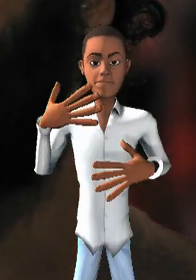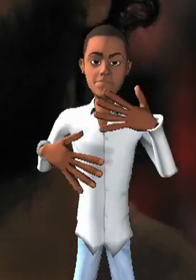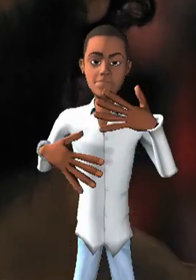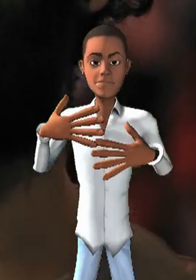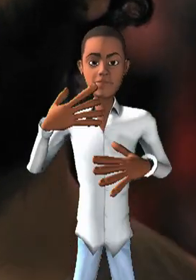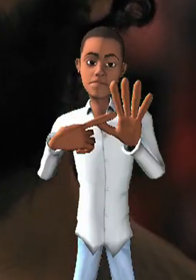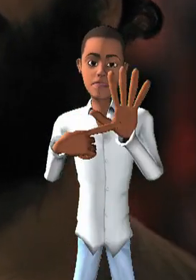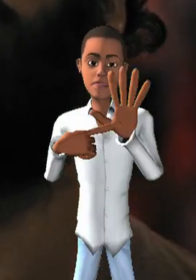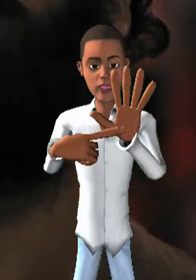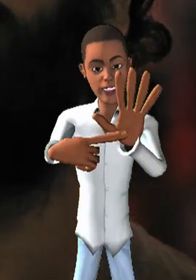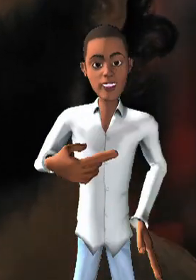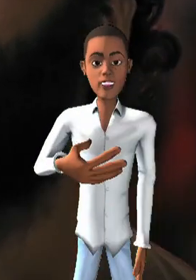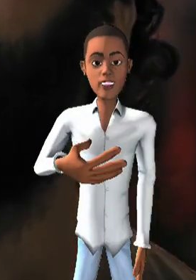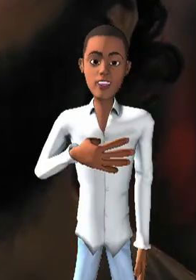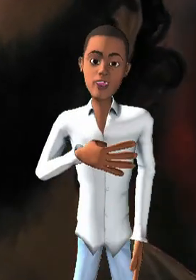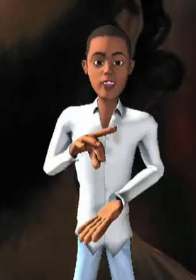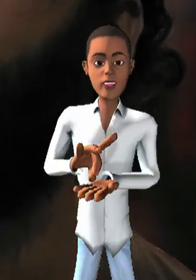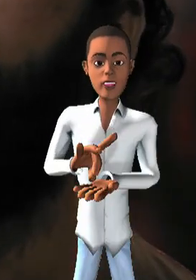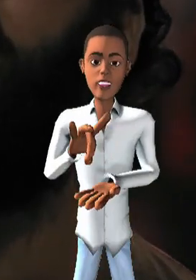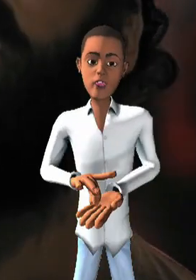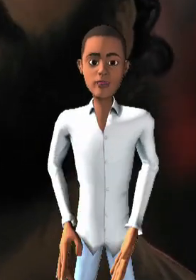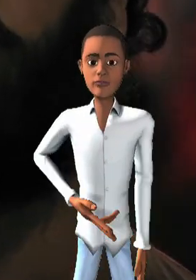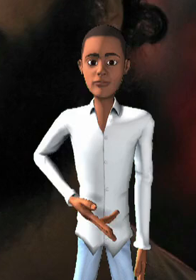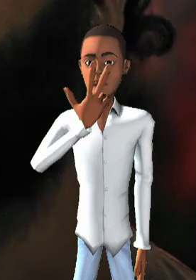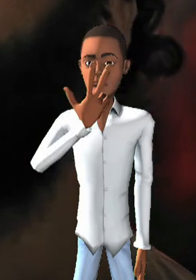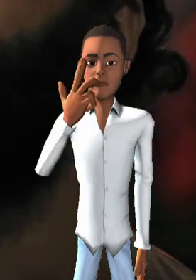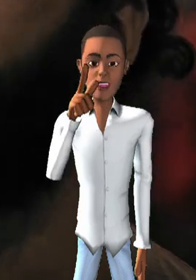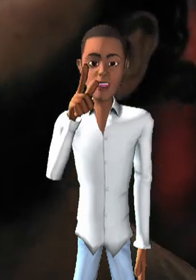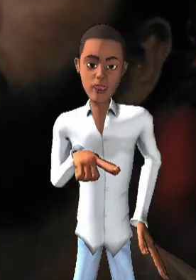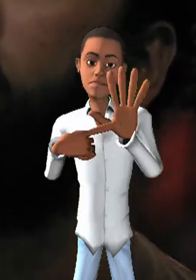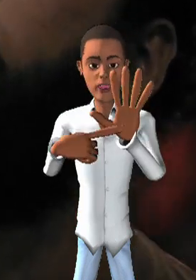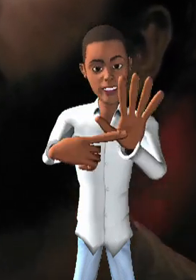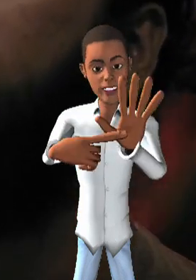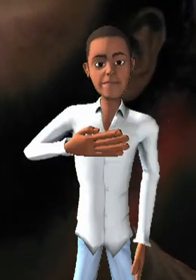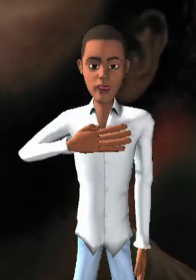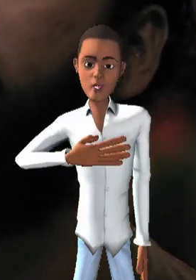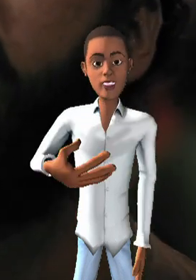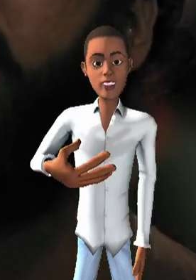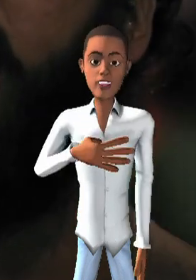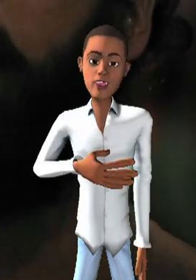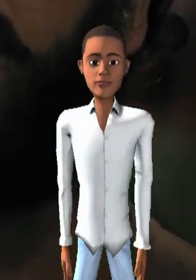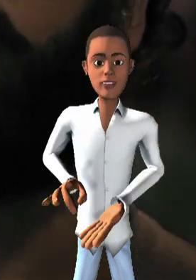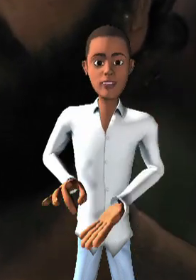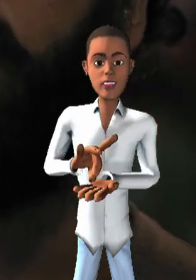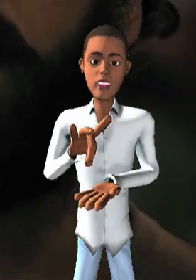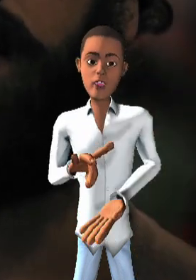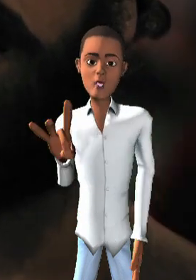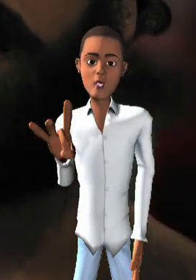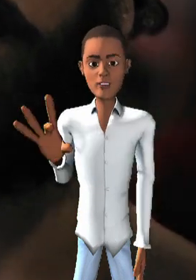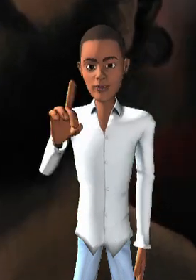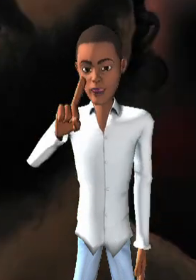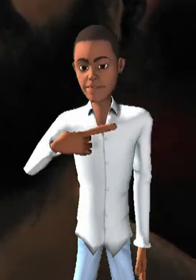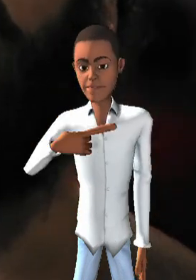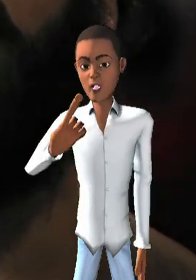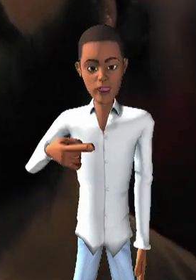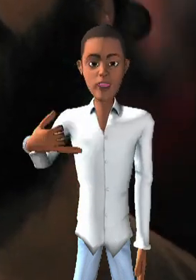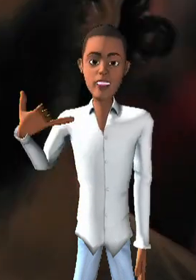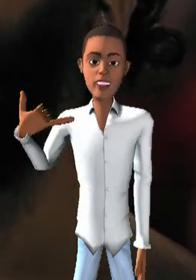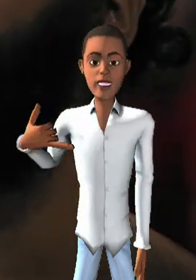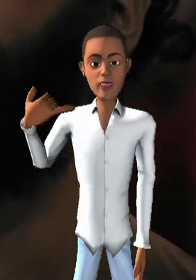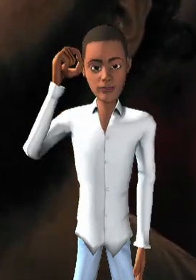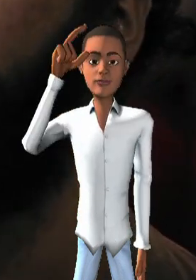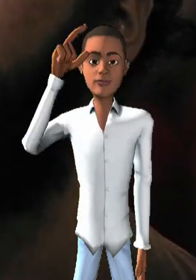meio que me distanciou um pouco de mostrar minha sensibilidade. E eu acho que eu só consegui mostrar minha sensibilidade a partir do momento que eu cheguei